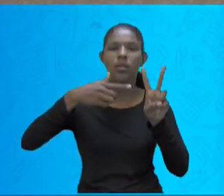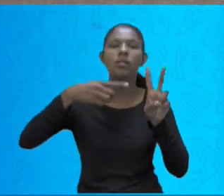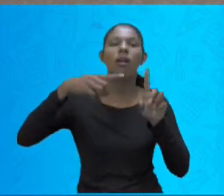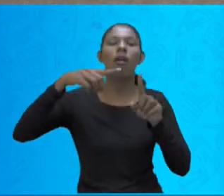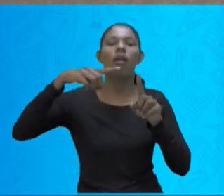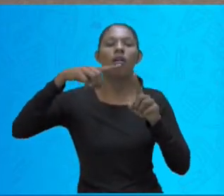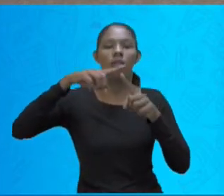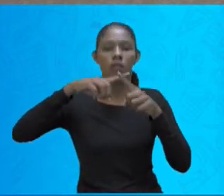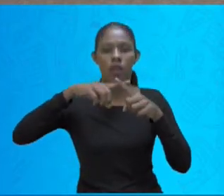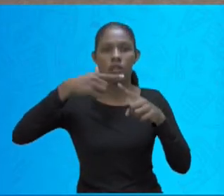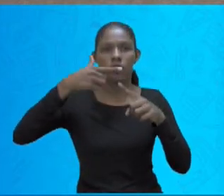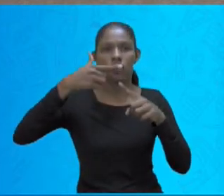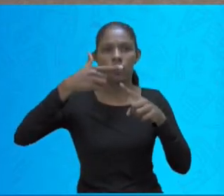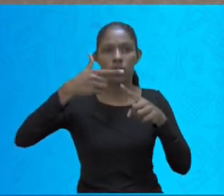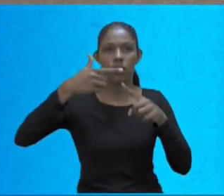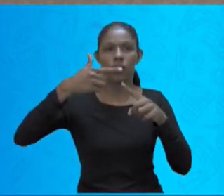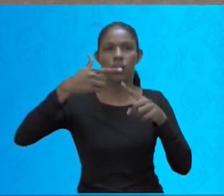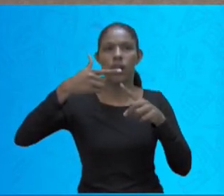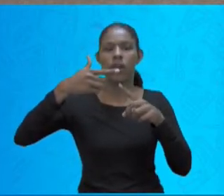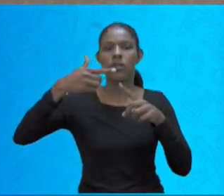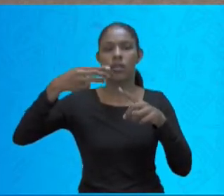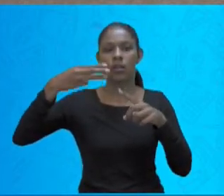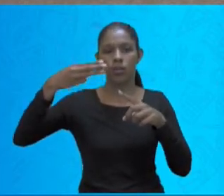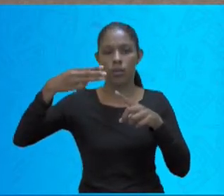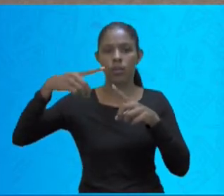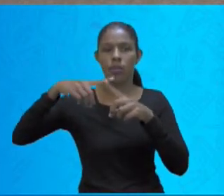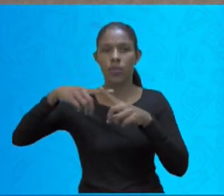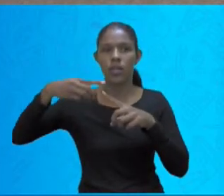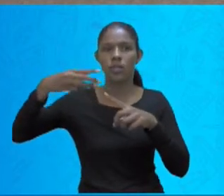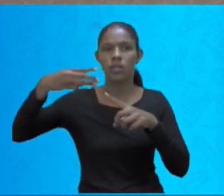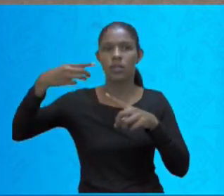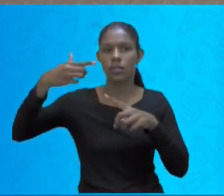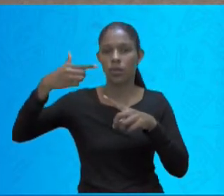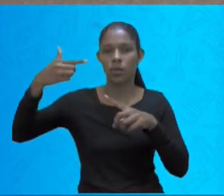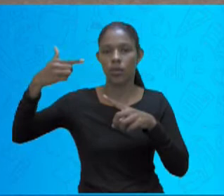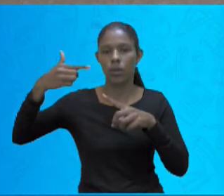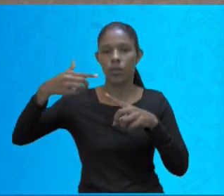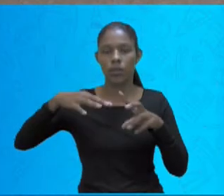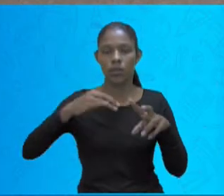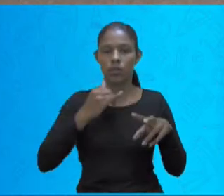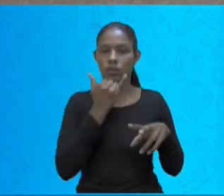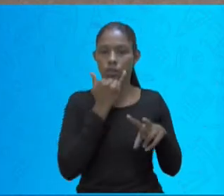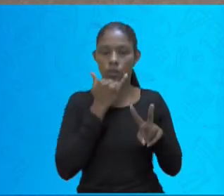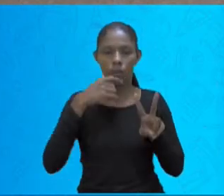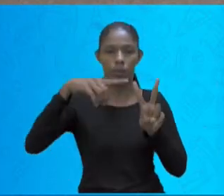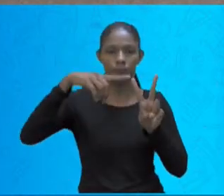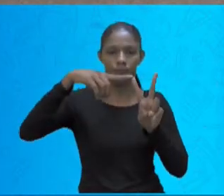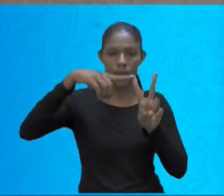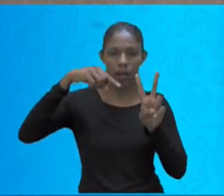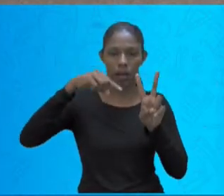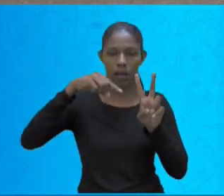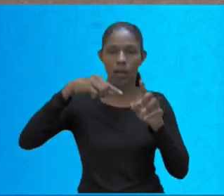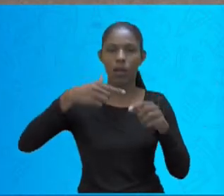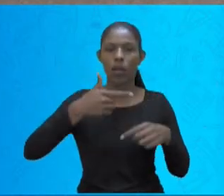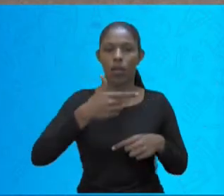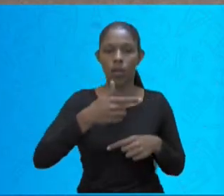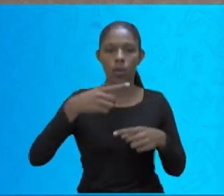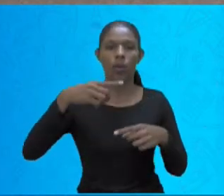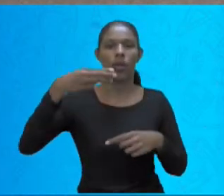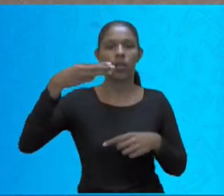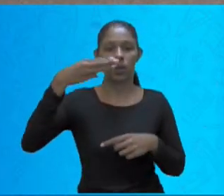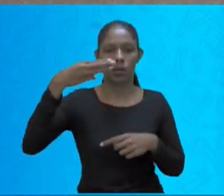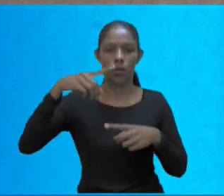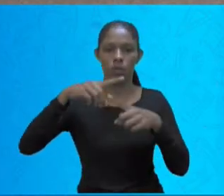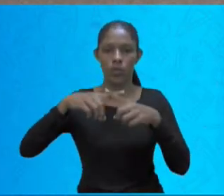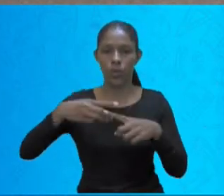cubo, vezes 2 ao cubo, vezes 2 ao quadrado. Eu tenho aqui os expoentes somando, vai dar 11 certinho, ó.